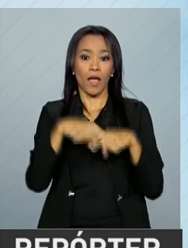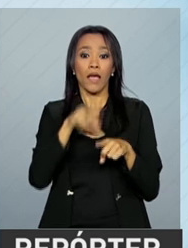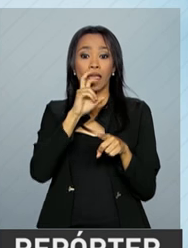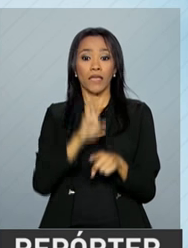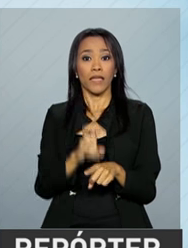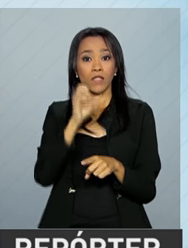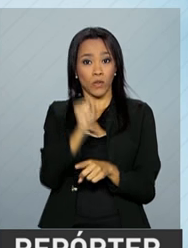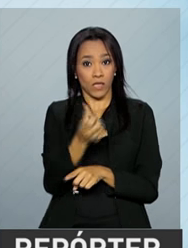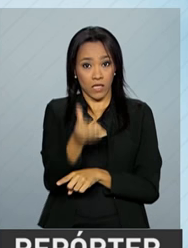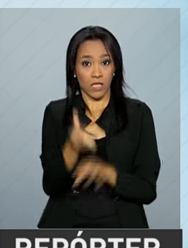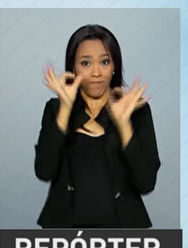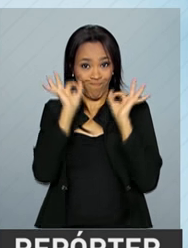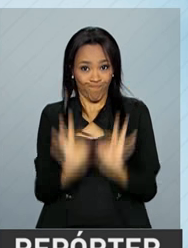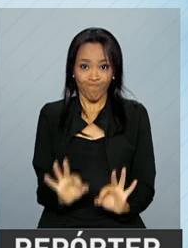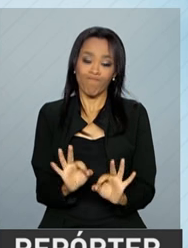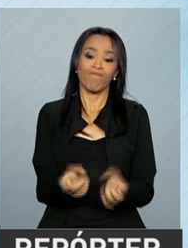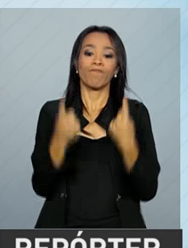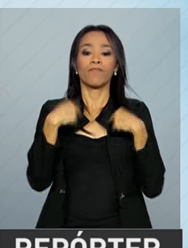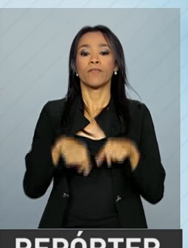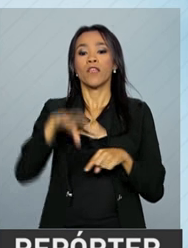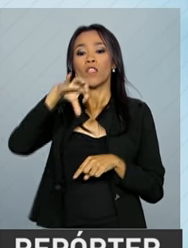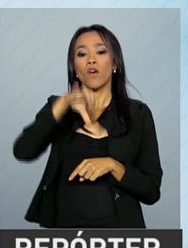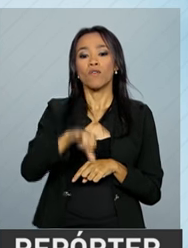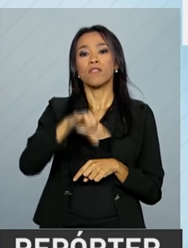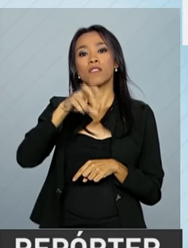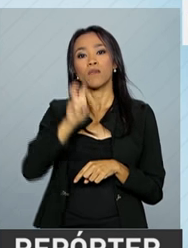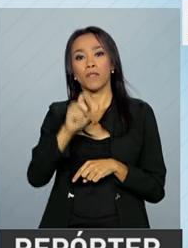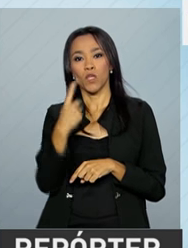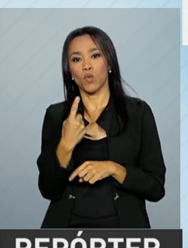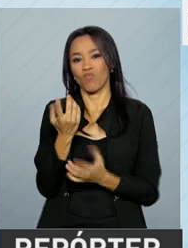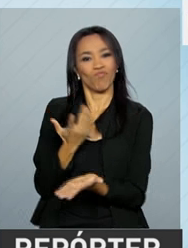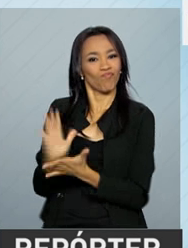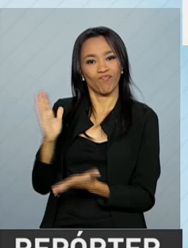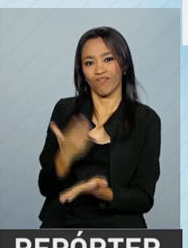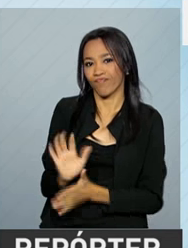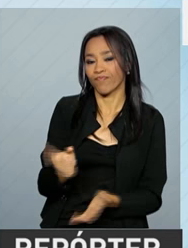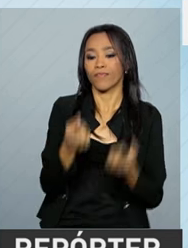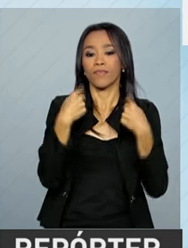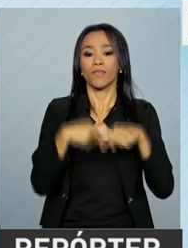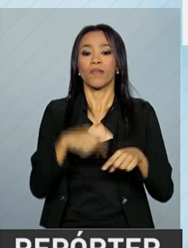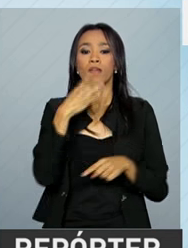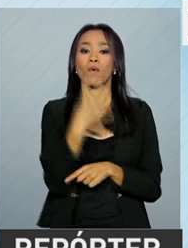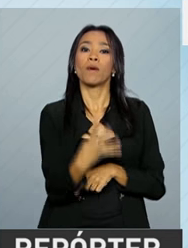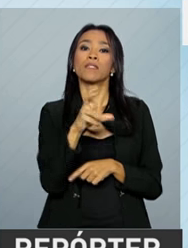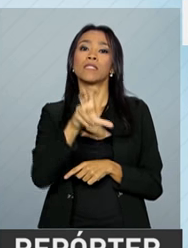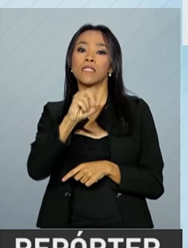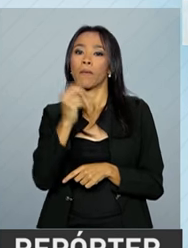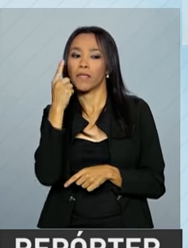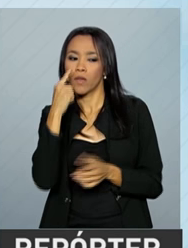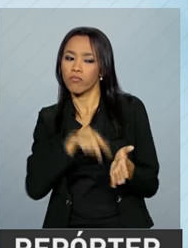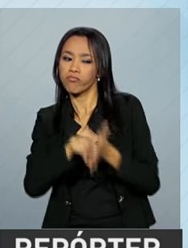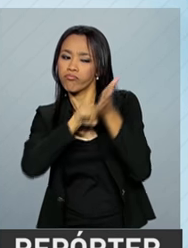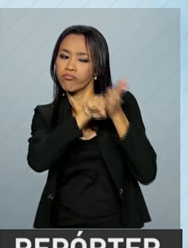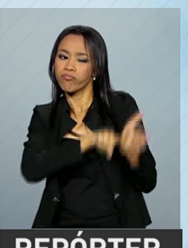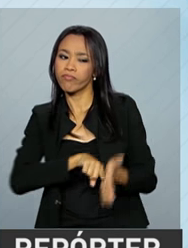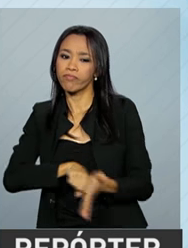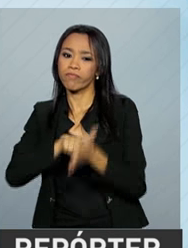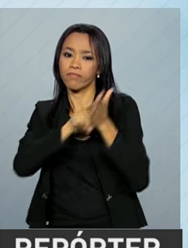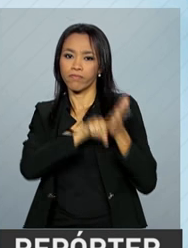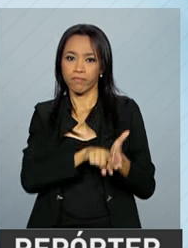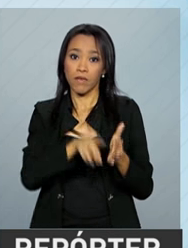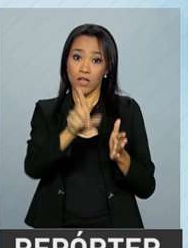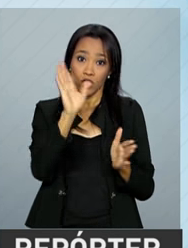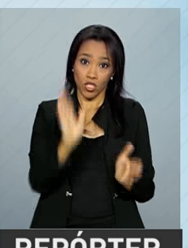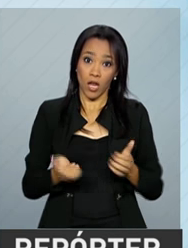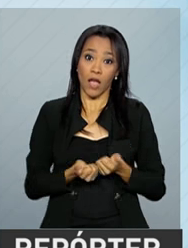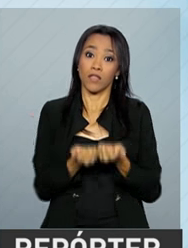confirmados 951 descartados e 450 estão em investigação estão disponíveis para a população